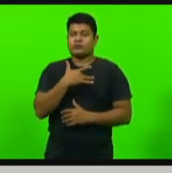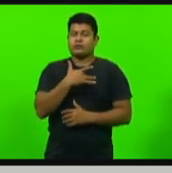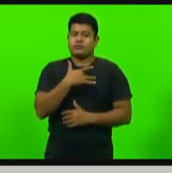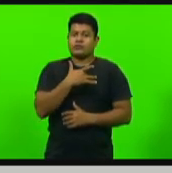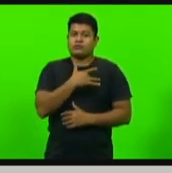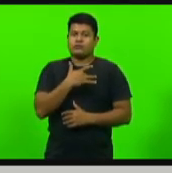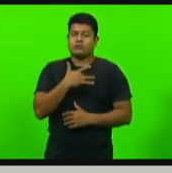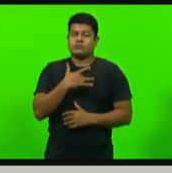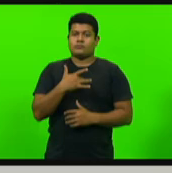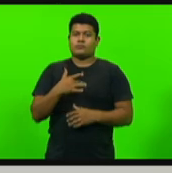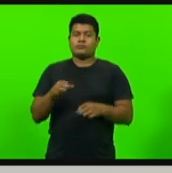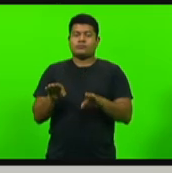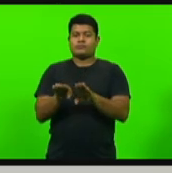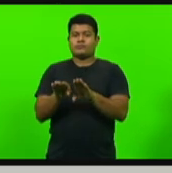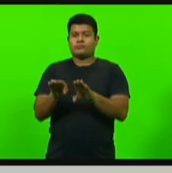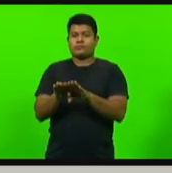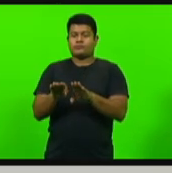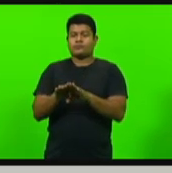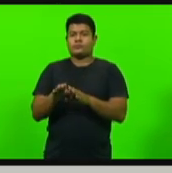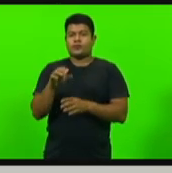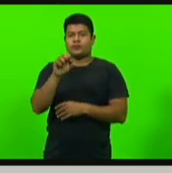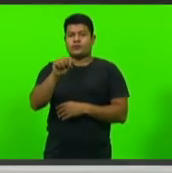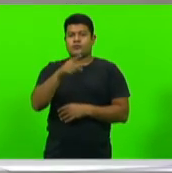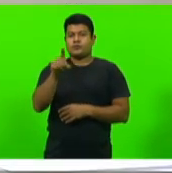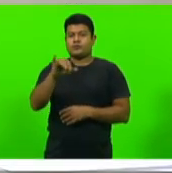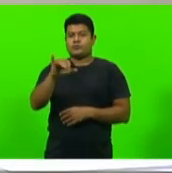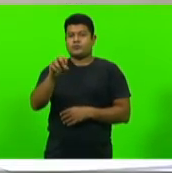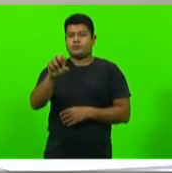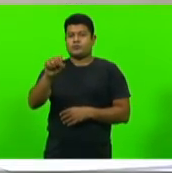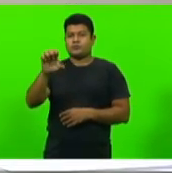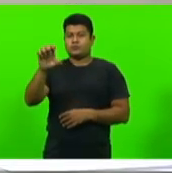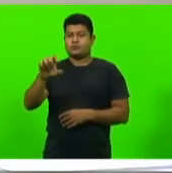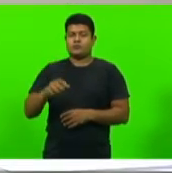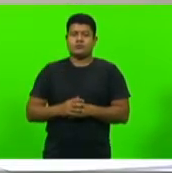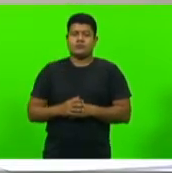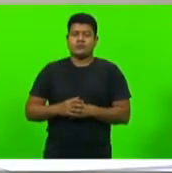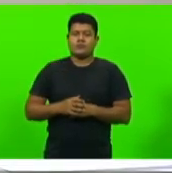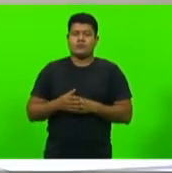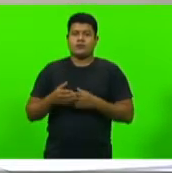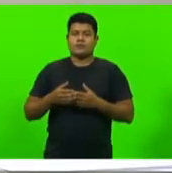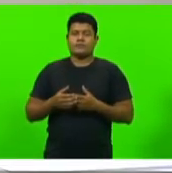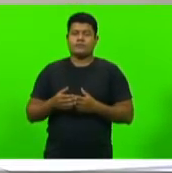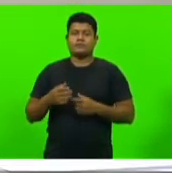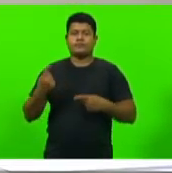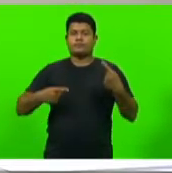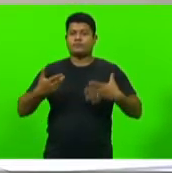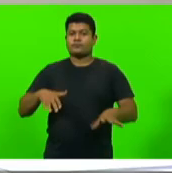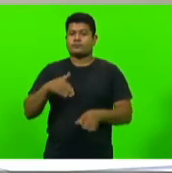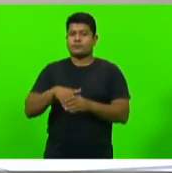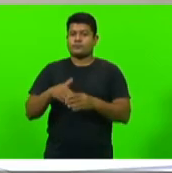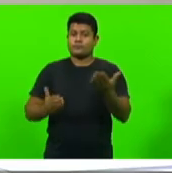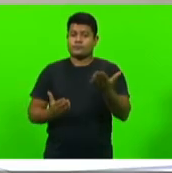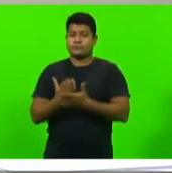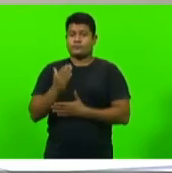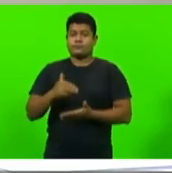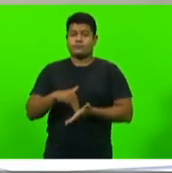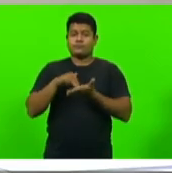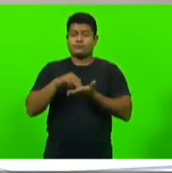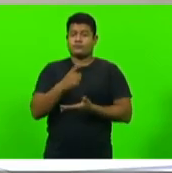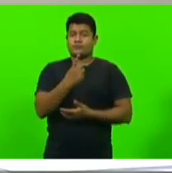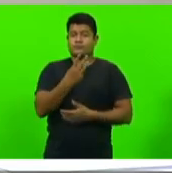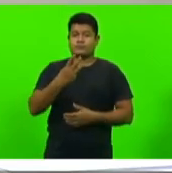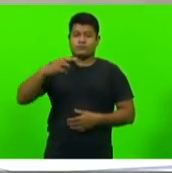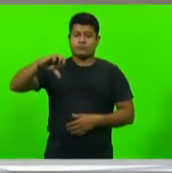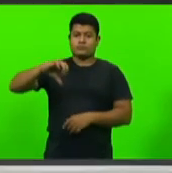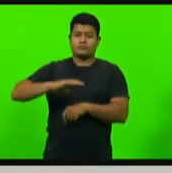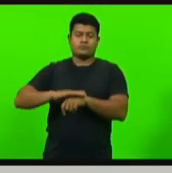São José. Em discussão, em votação, aprovado. Moção 139,